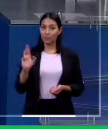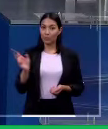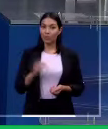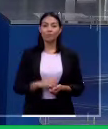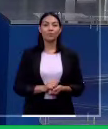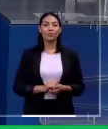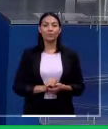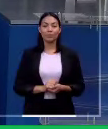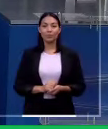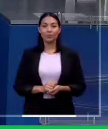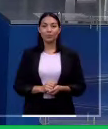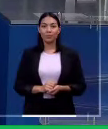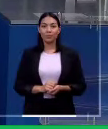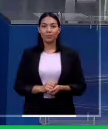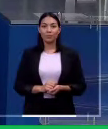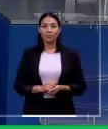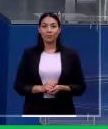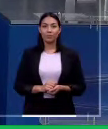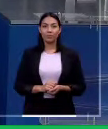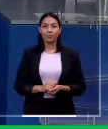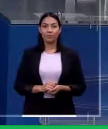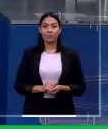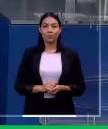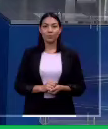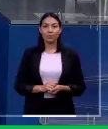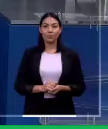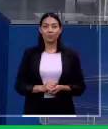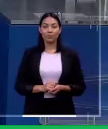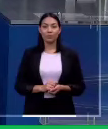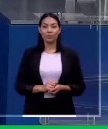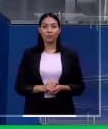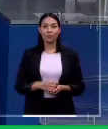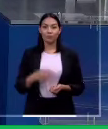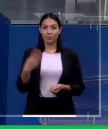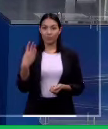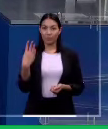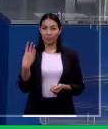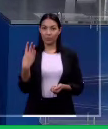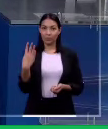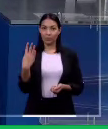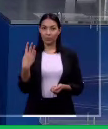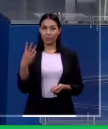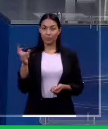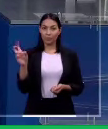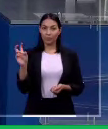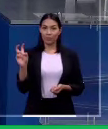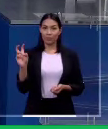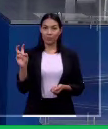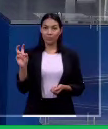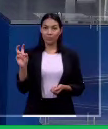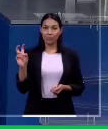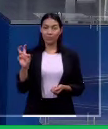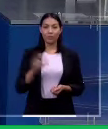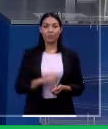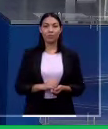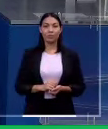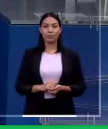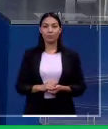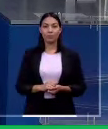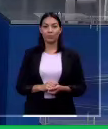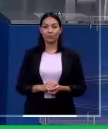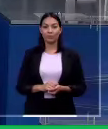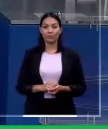R$2.500.000. Vem aí a próxima bola, bola 45. Bola